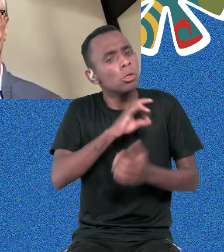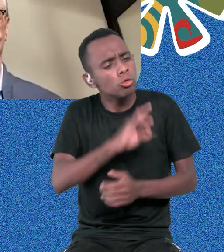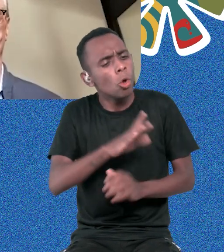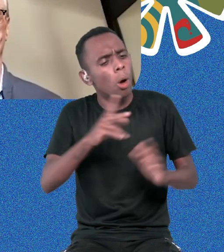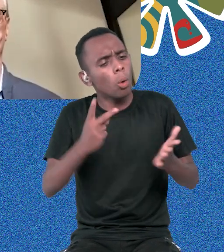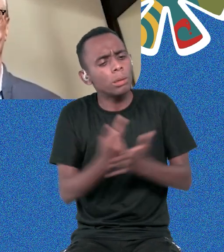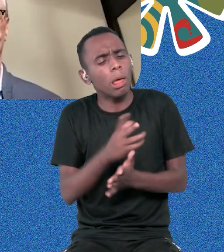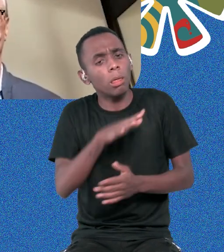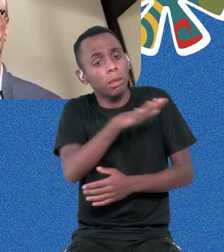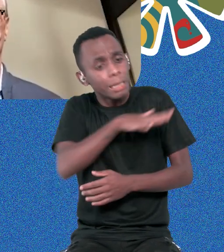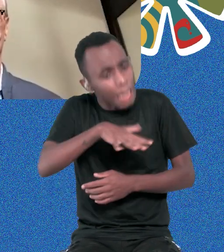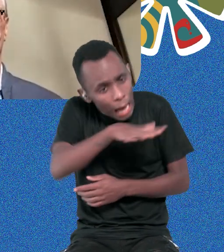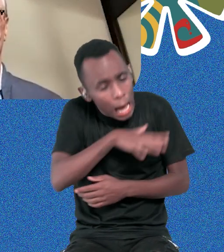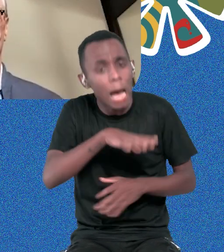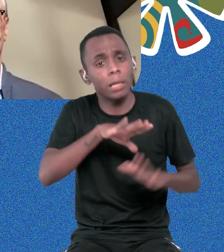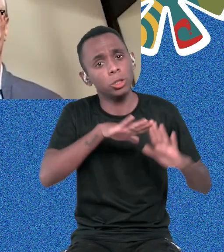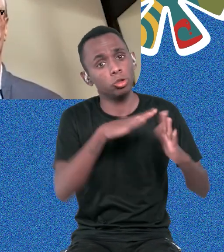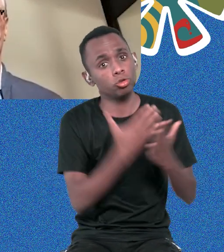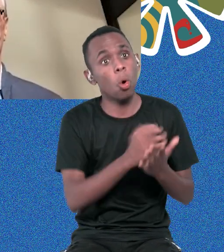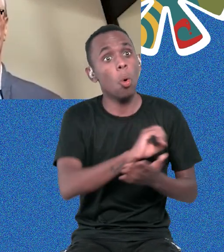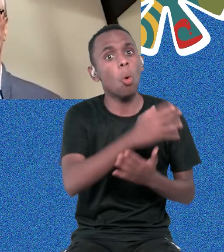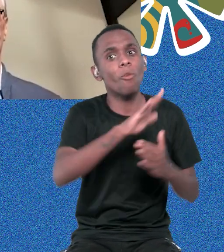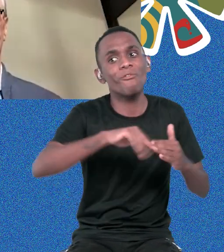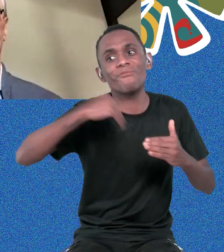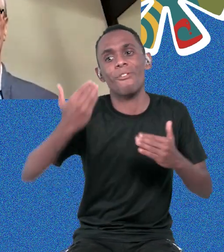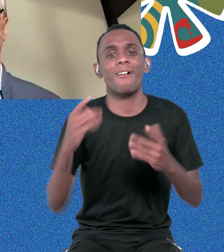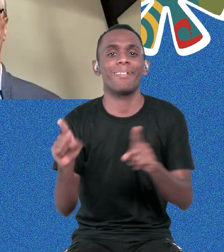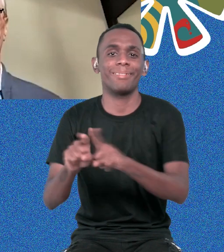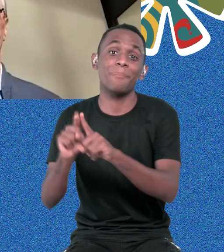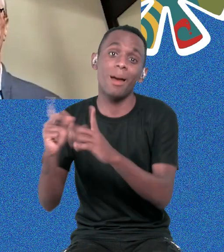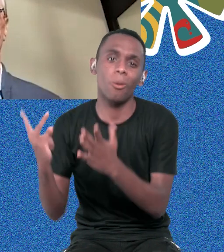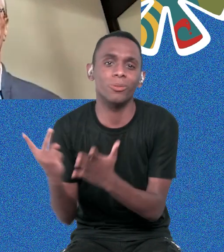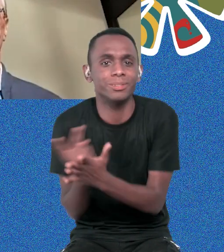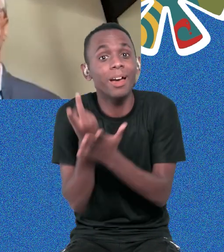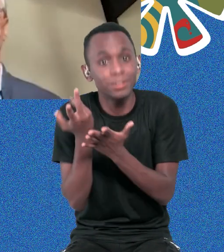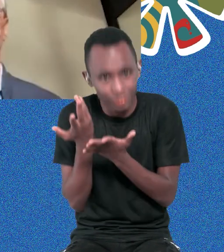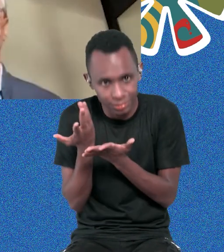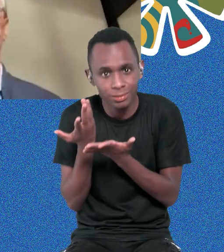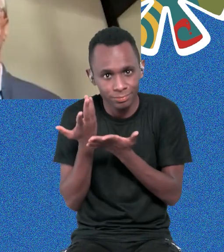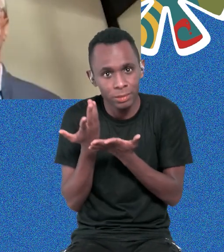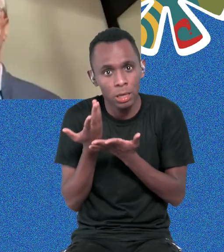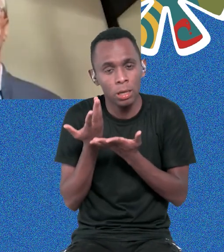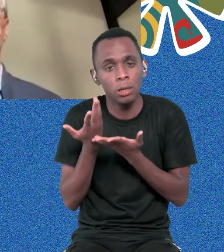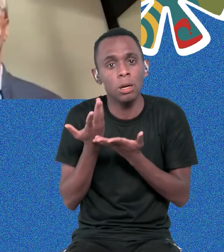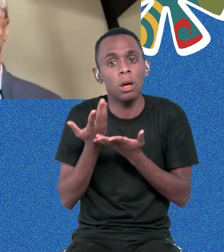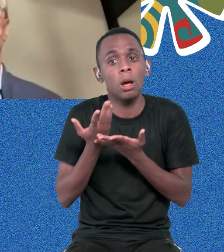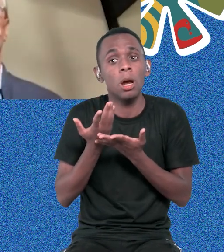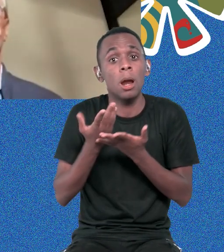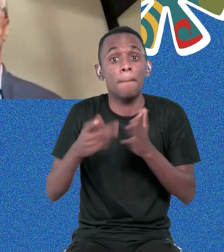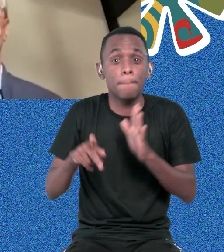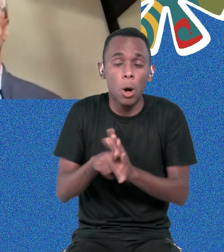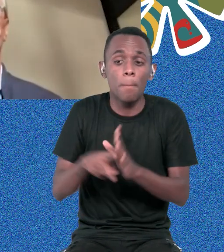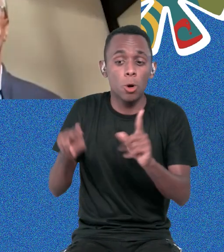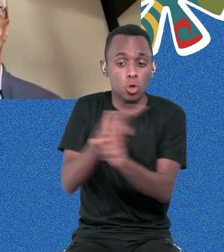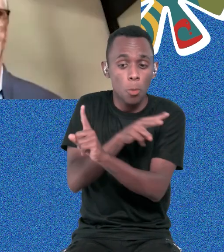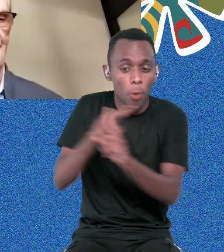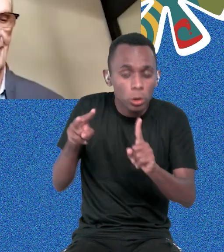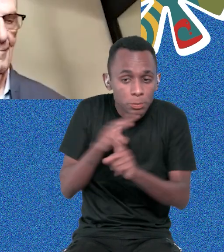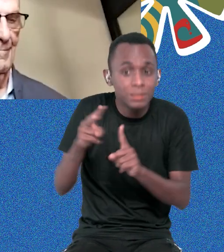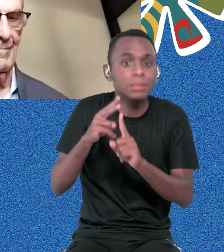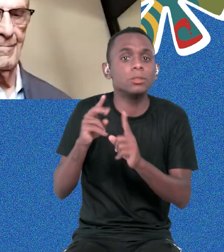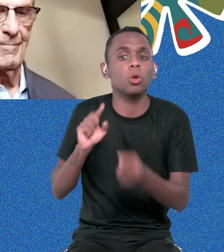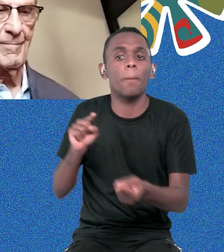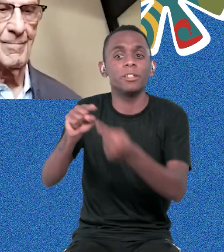na escola? Ou ampliam esse espaço, né, da escola do ponto de vista